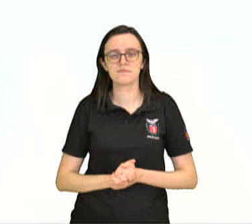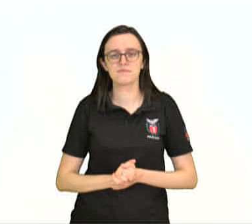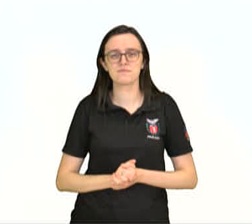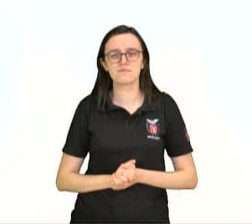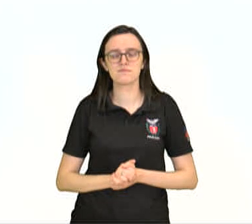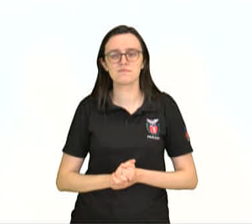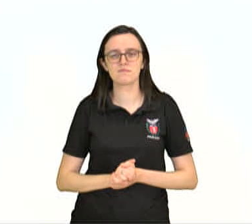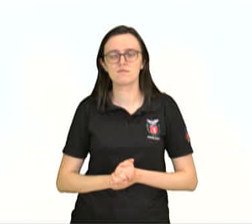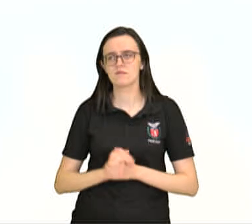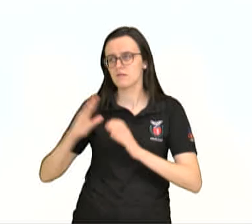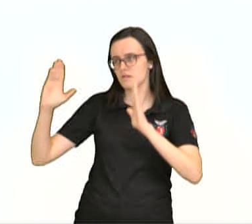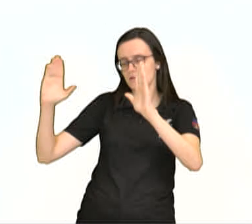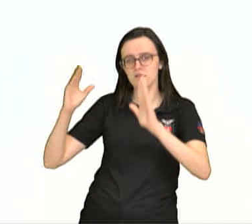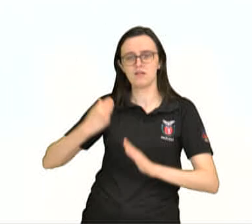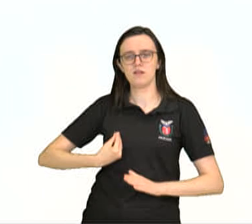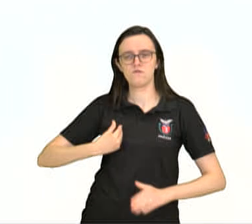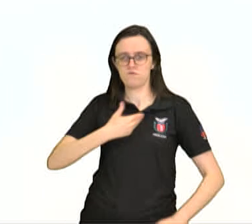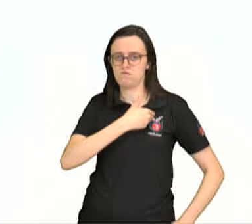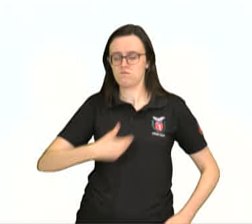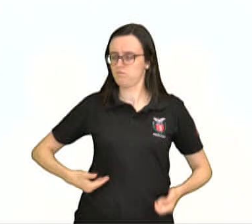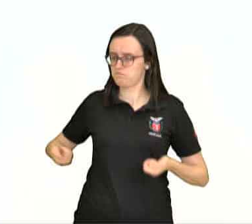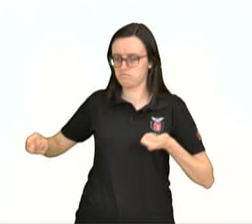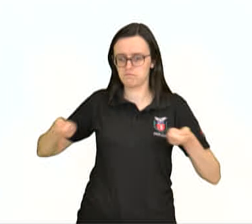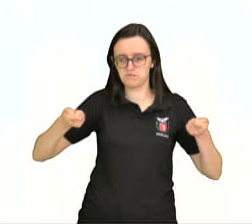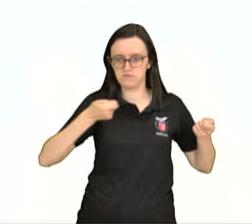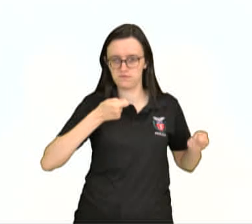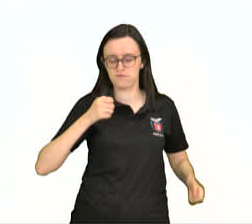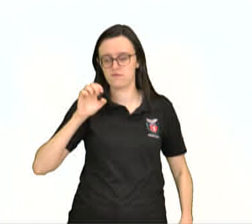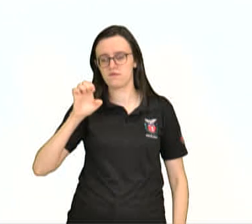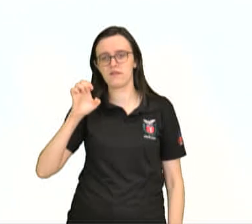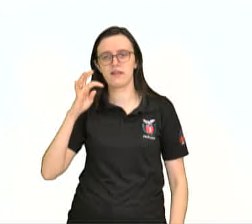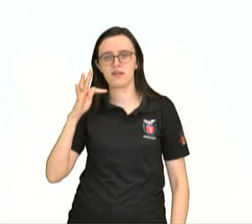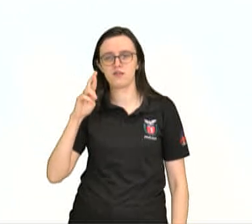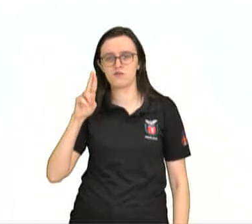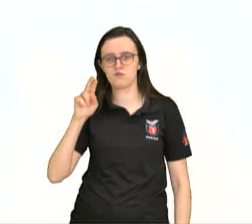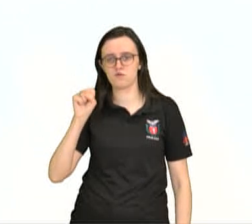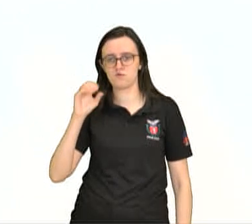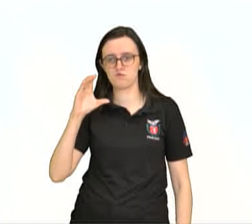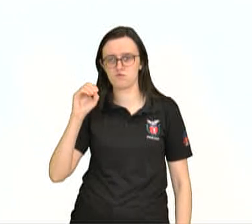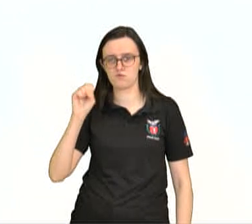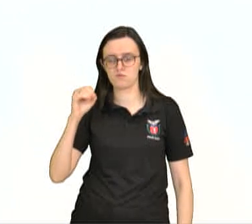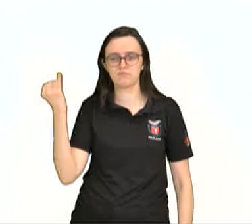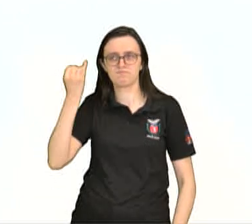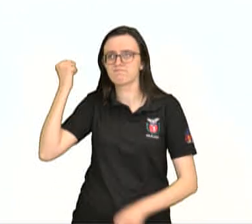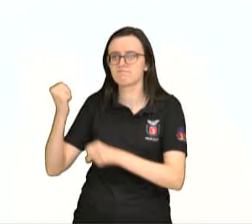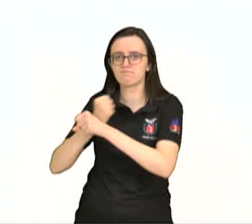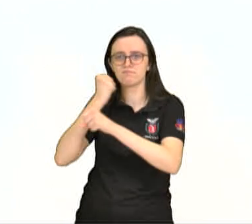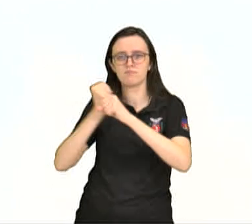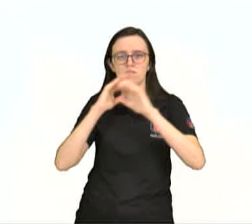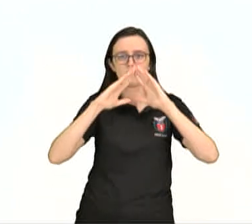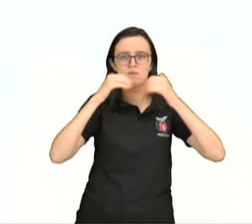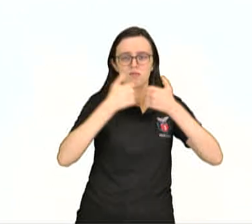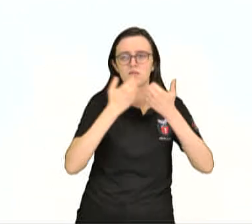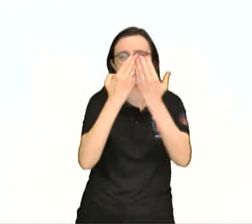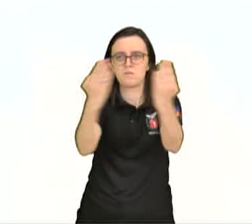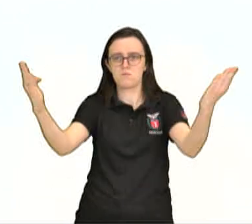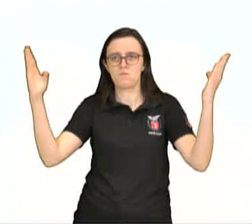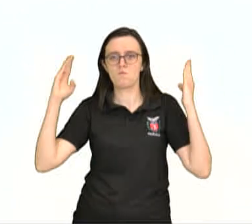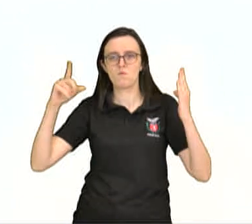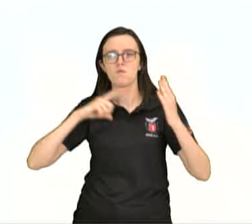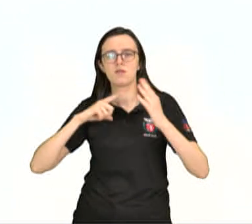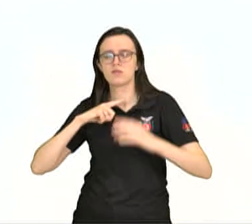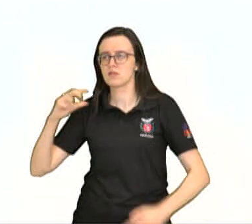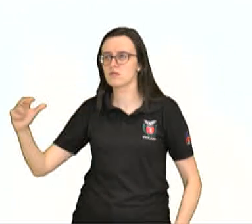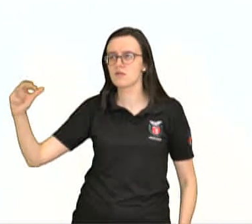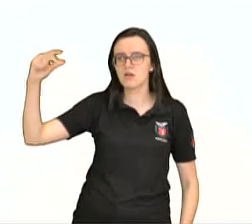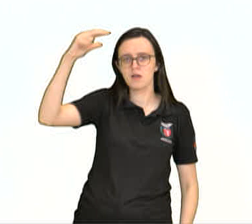Pessoal, foi durante o governo dos etruscos que houve importantes construções, como templos, muralhas e pontes ligando as